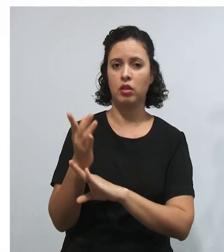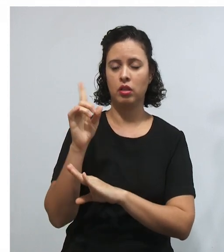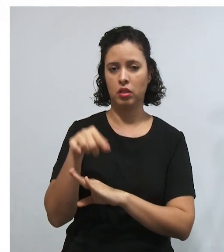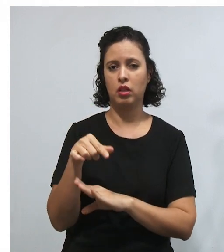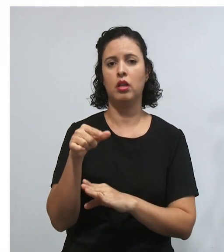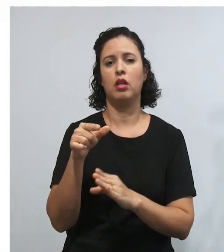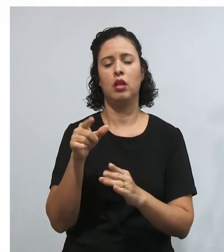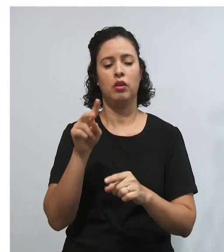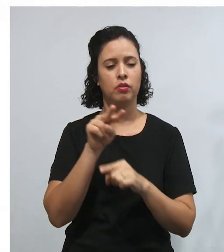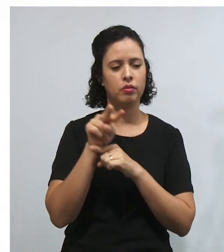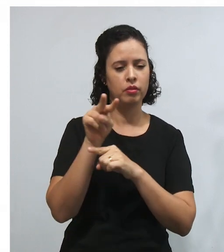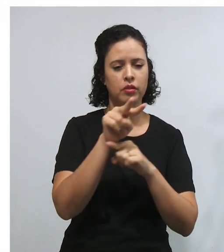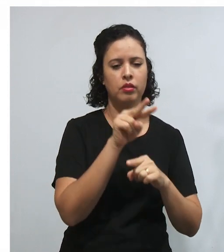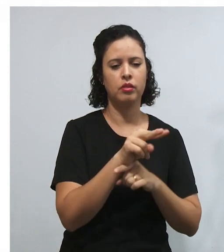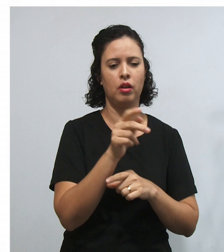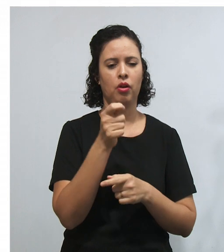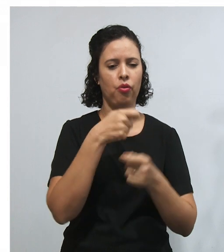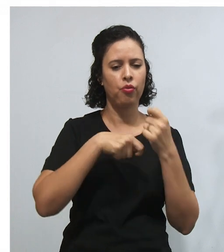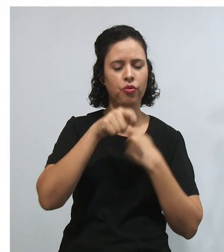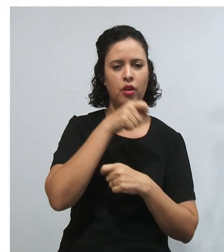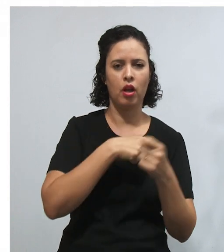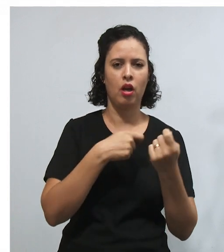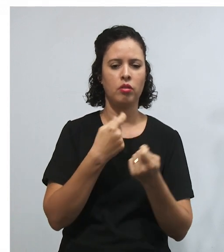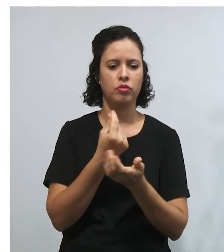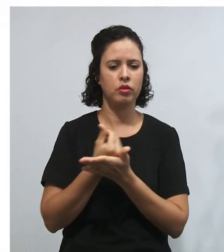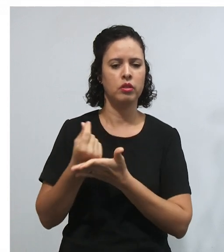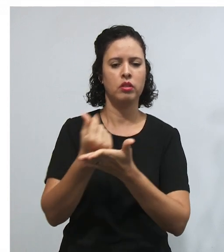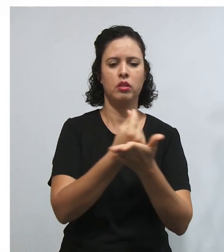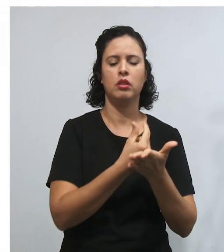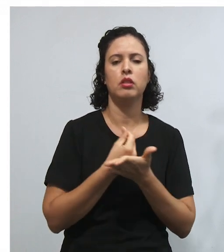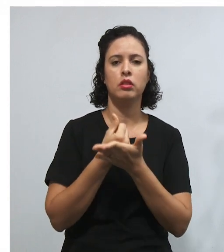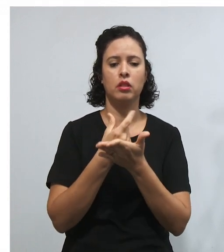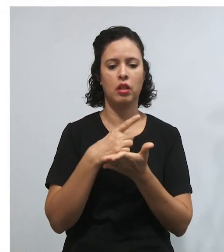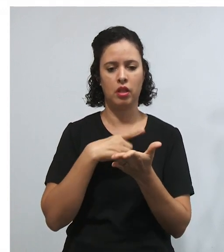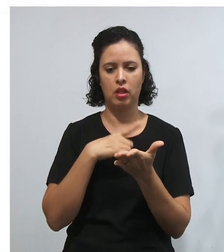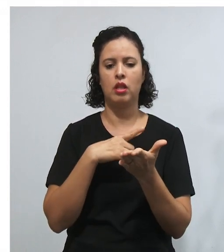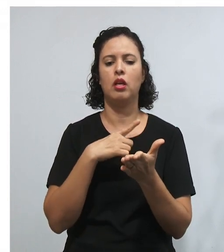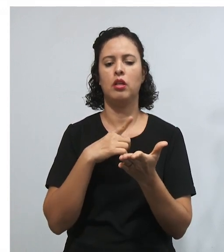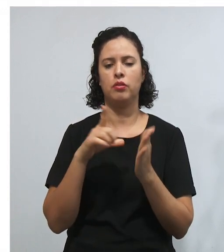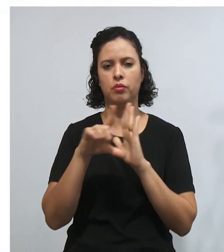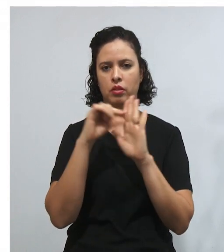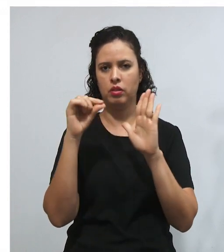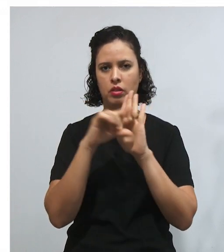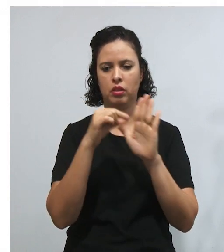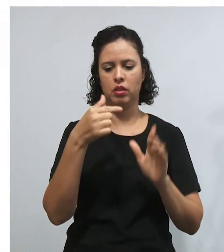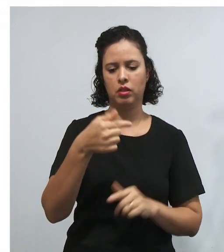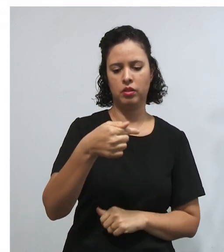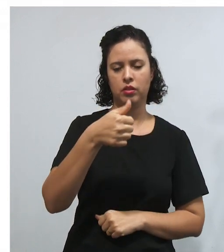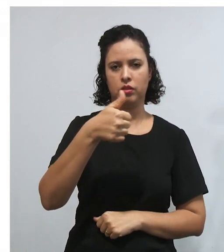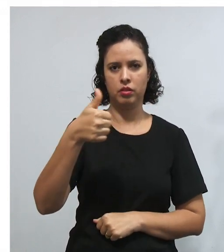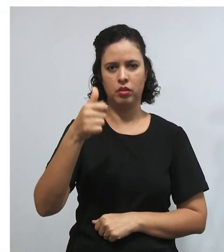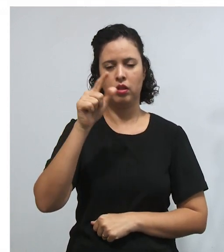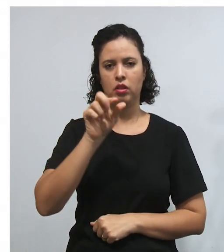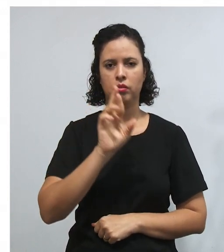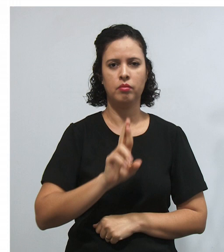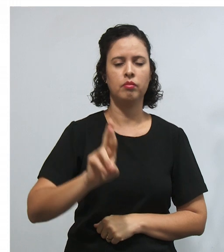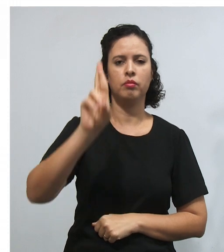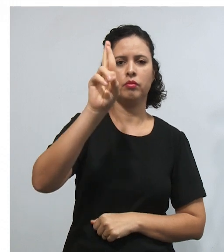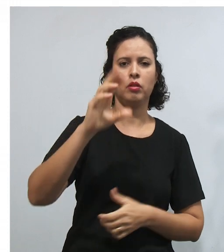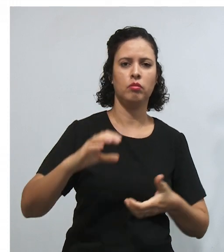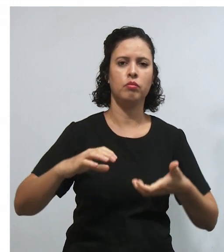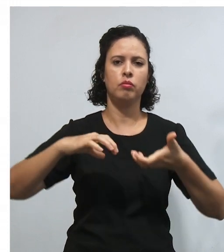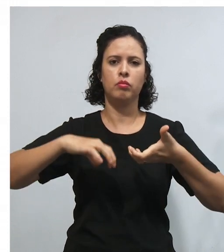contábil, financeira e orçamentária, conforme está lá no artigo 71 da nossa Constituição Federal, ele é a cargo do nosso